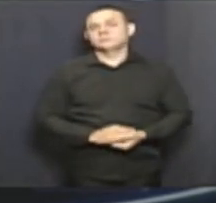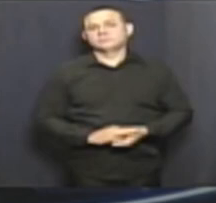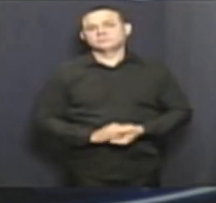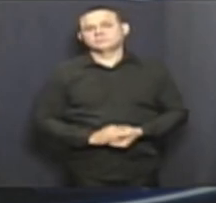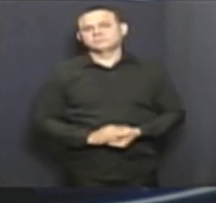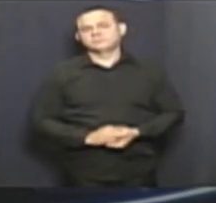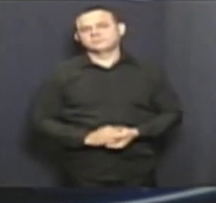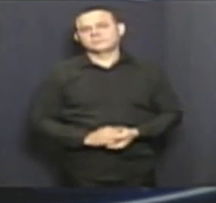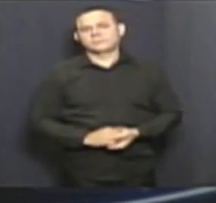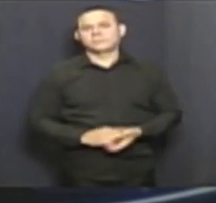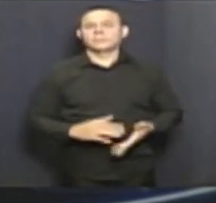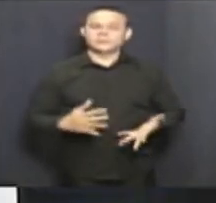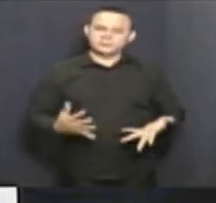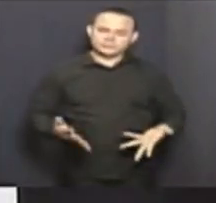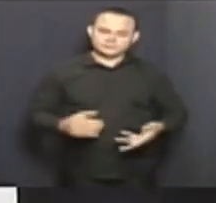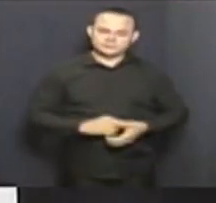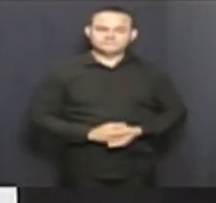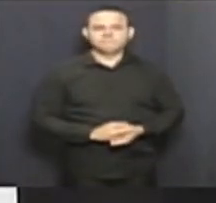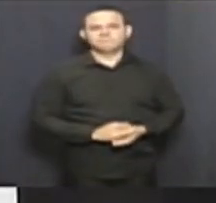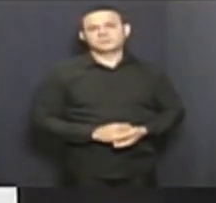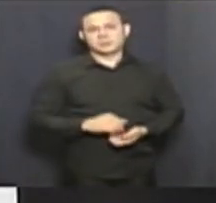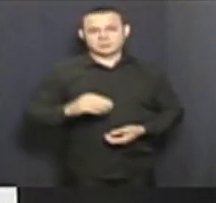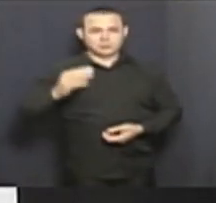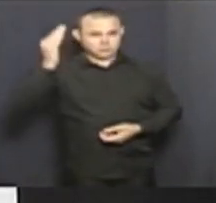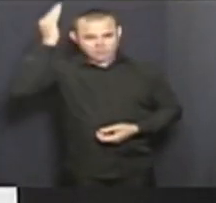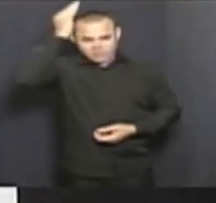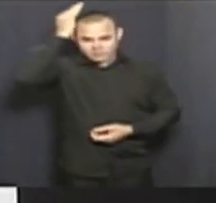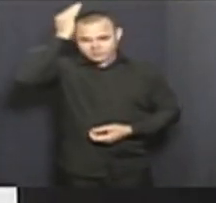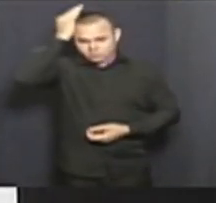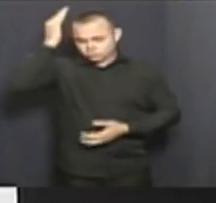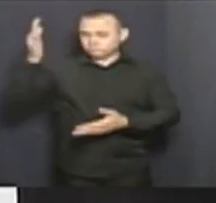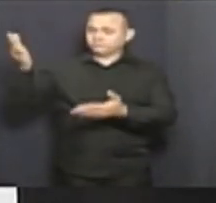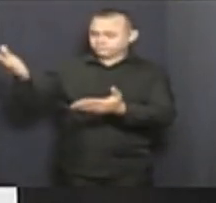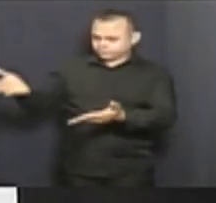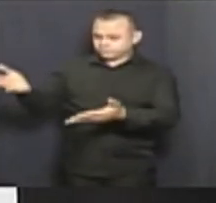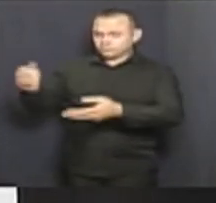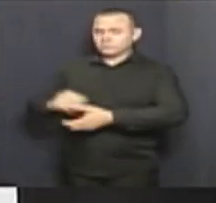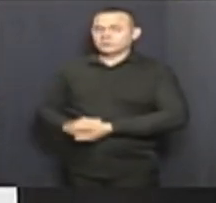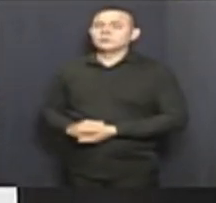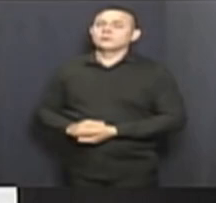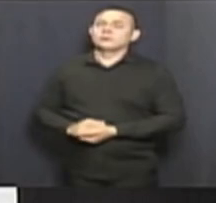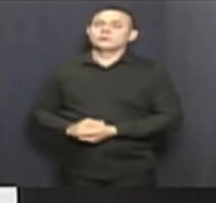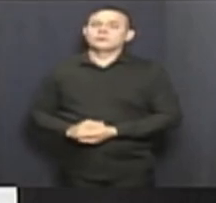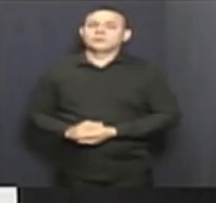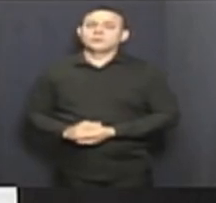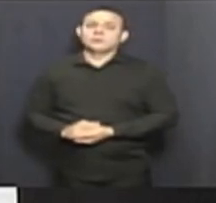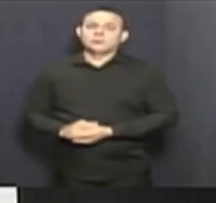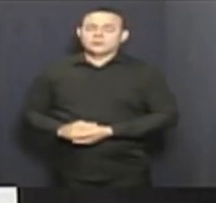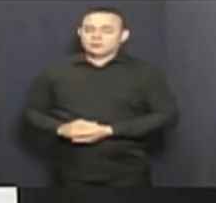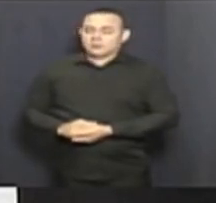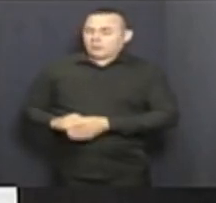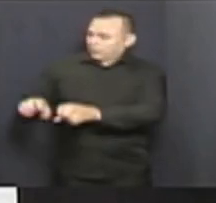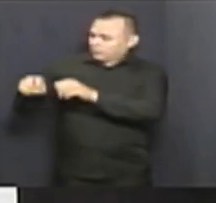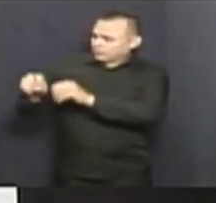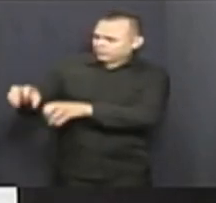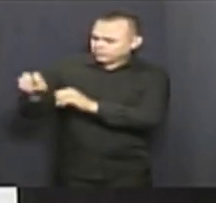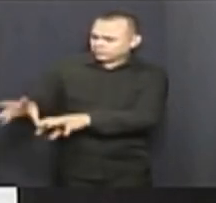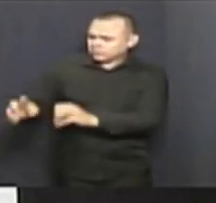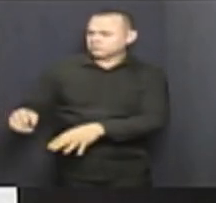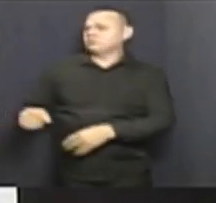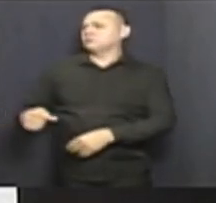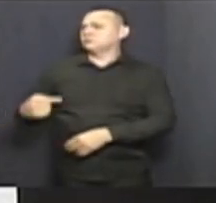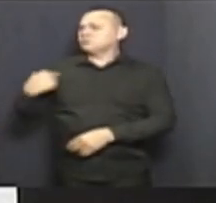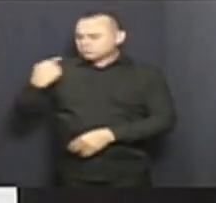bem reinaldo a a educação nós chegamos no